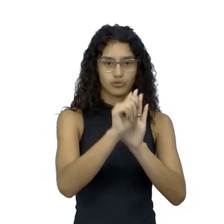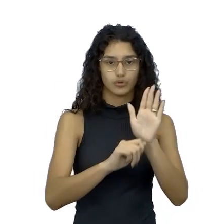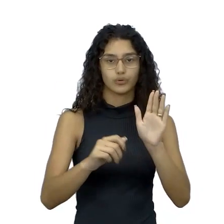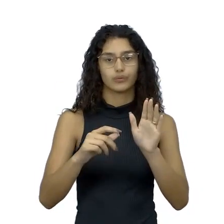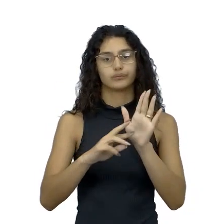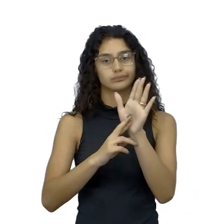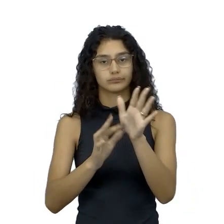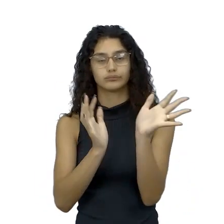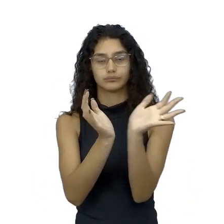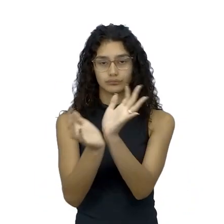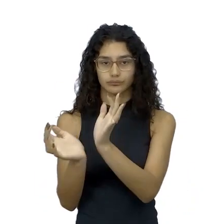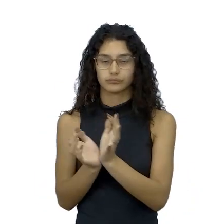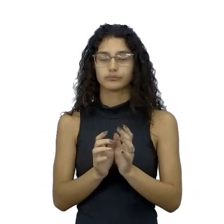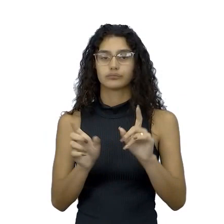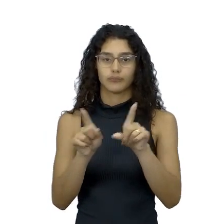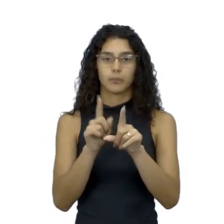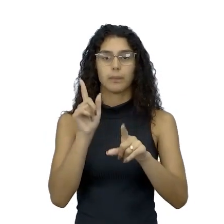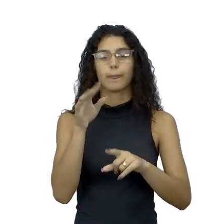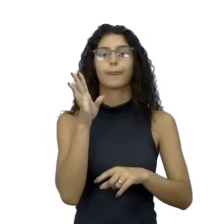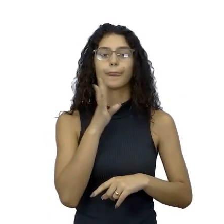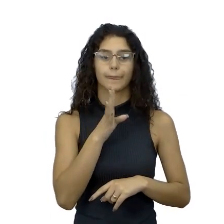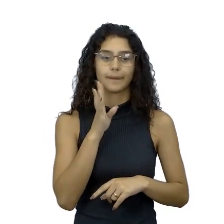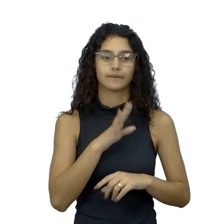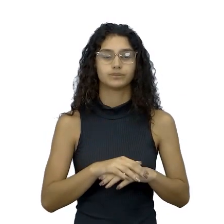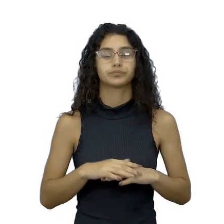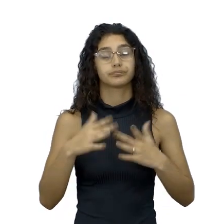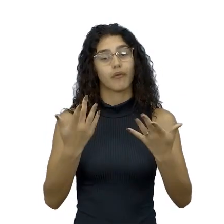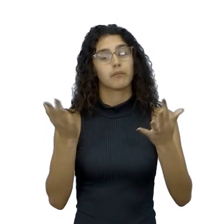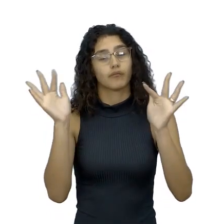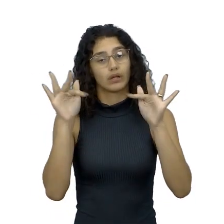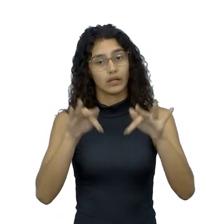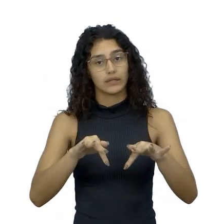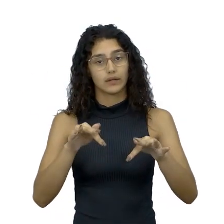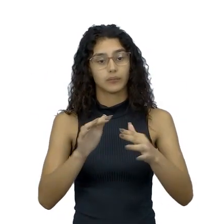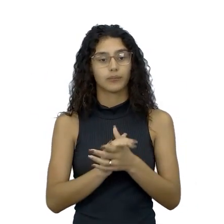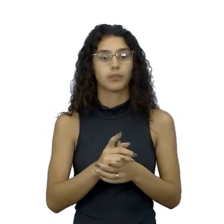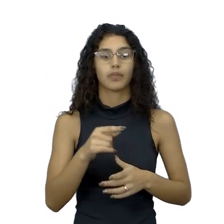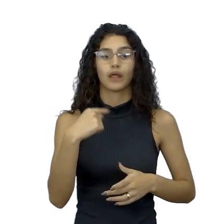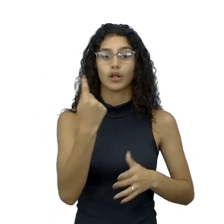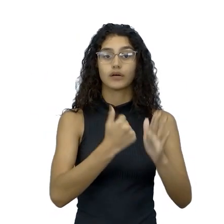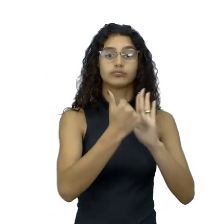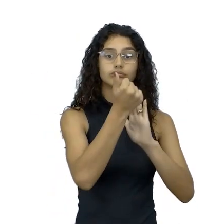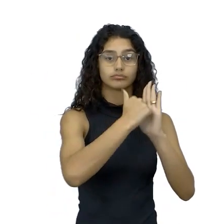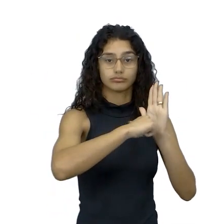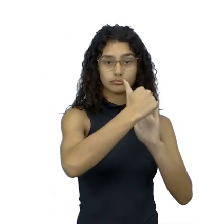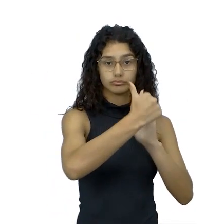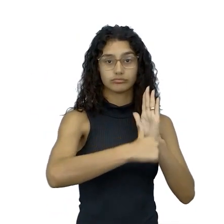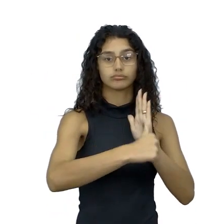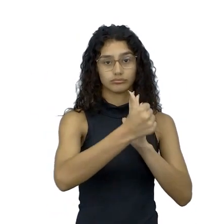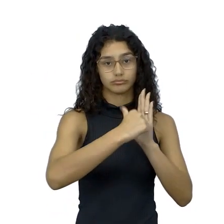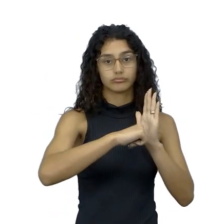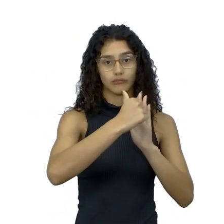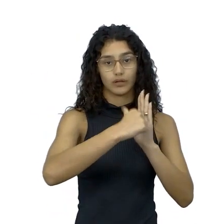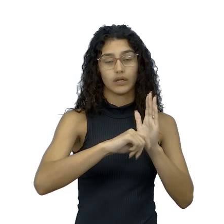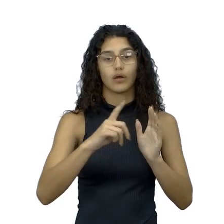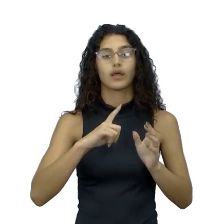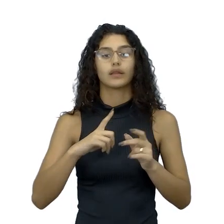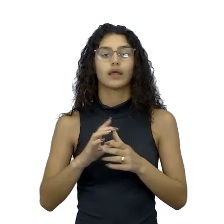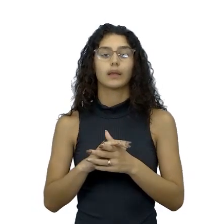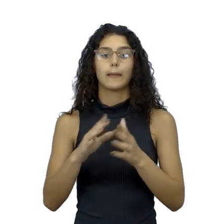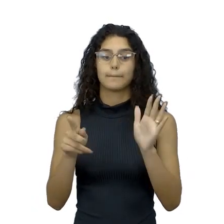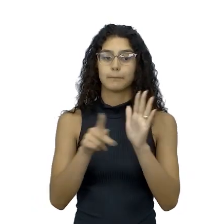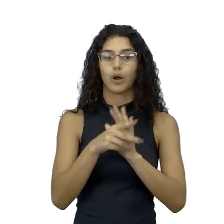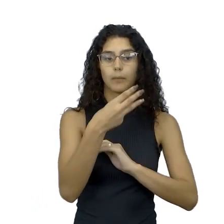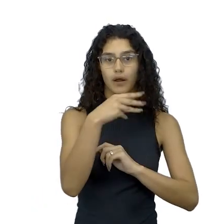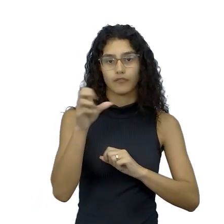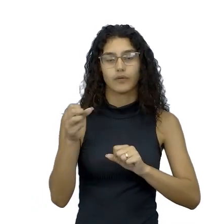ideias do Brunner, muito legal, tá bom? E, por fim, a nossa avaliação, né, da própria FAP.